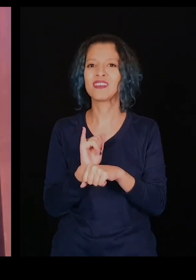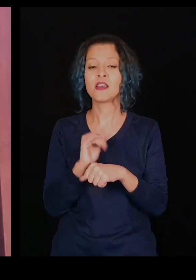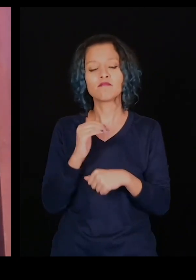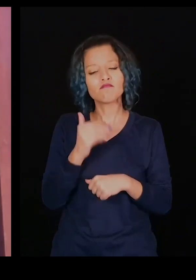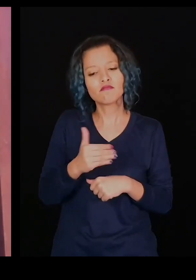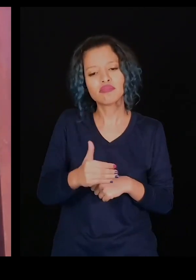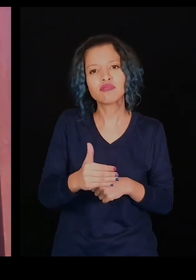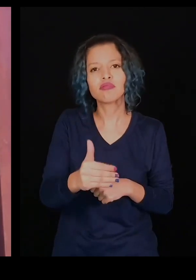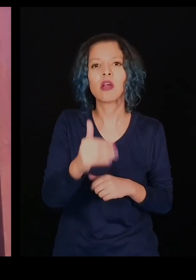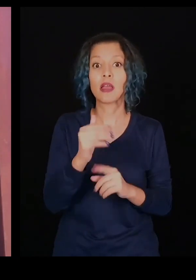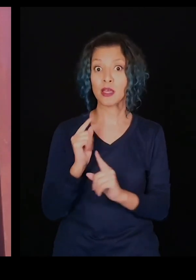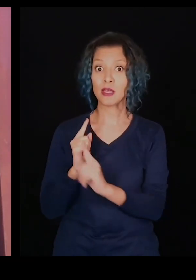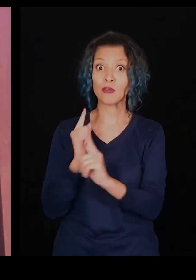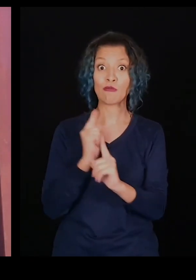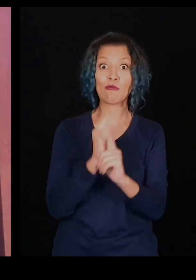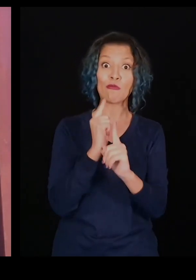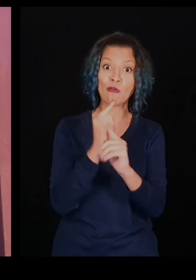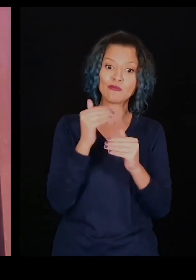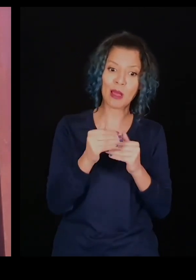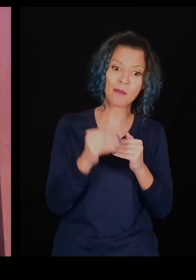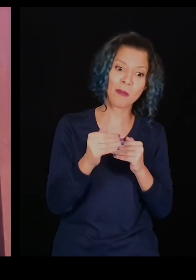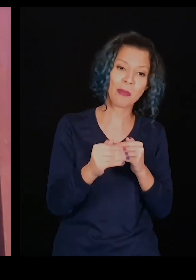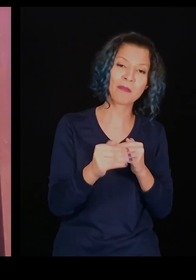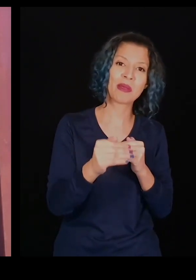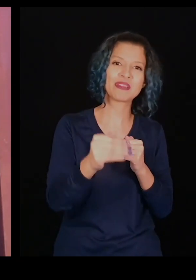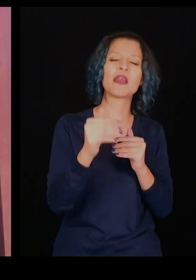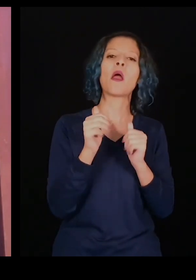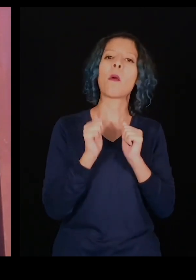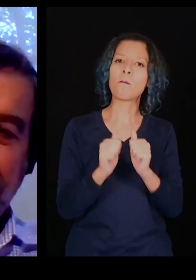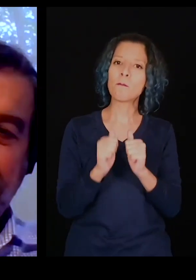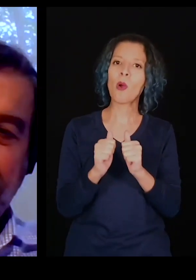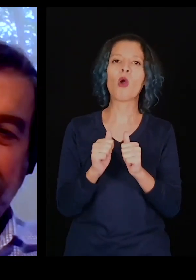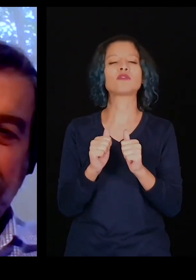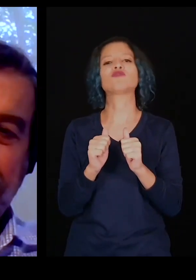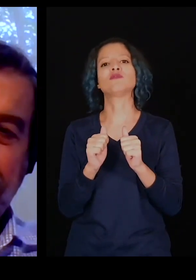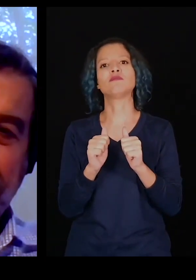poder fazer um grande panorama desse momento que a gente